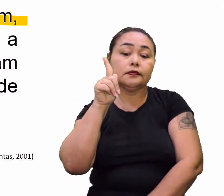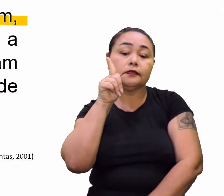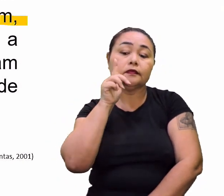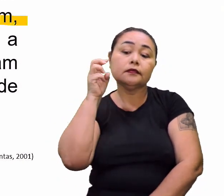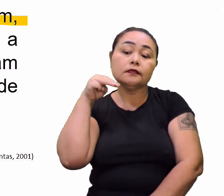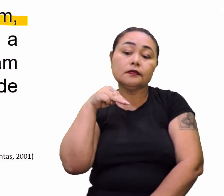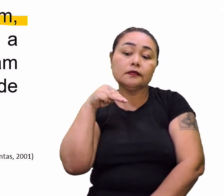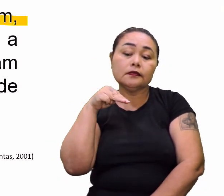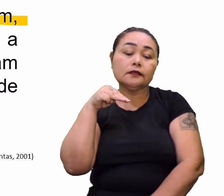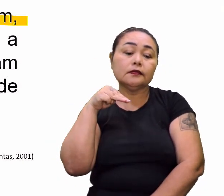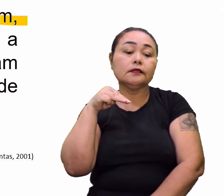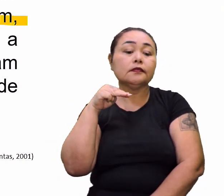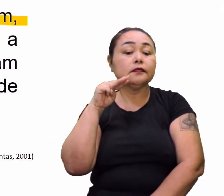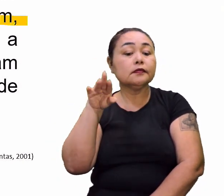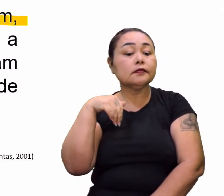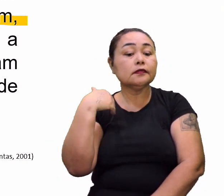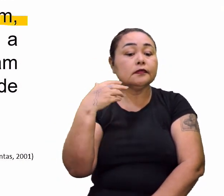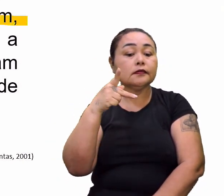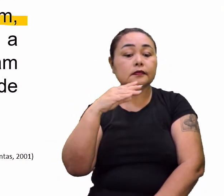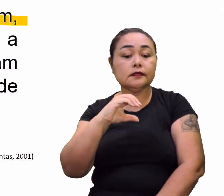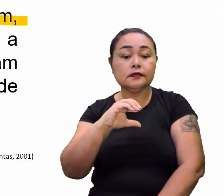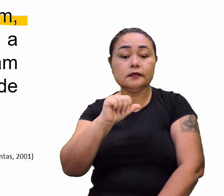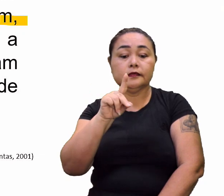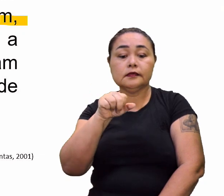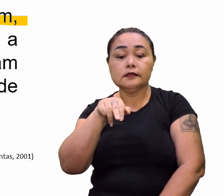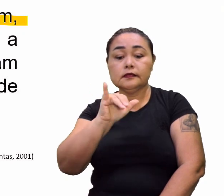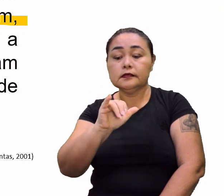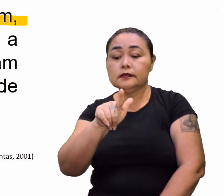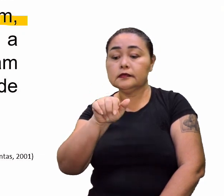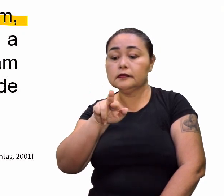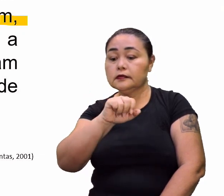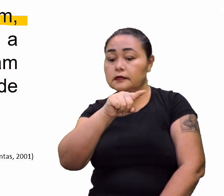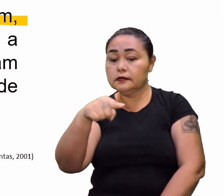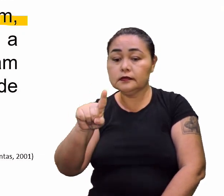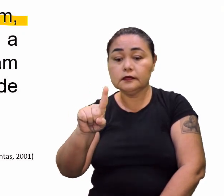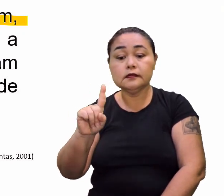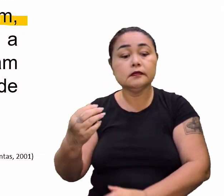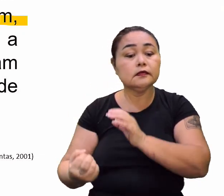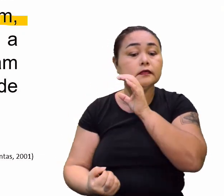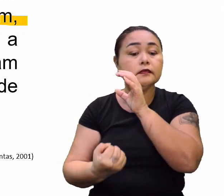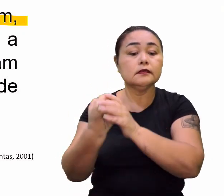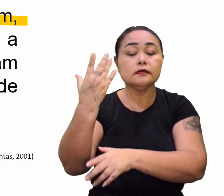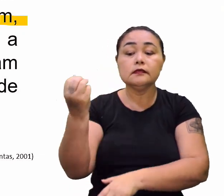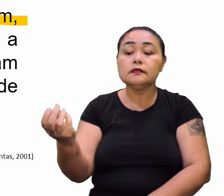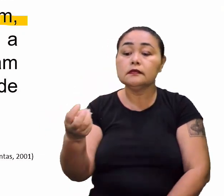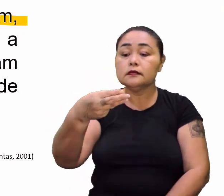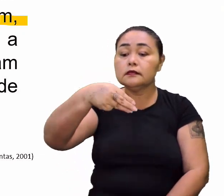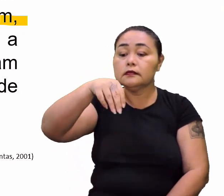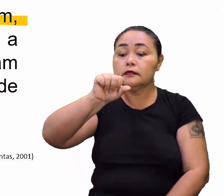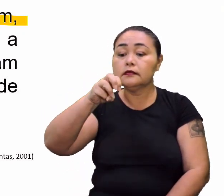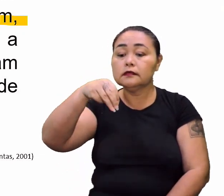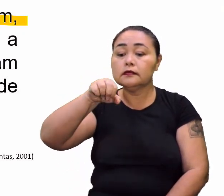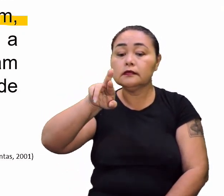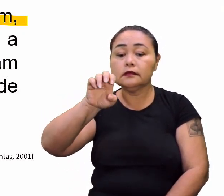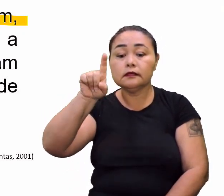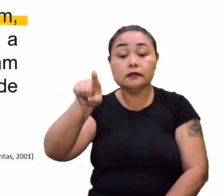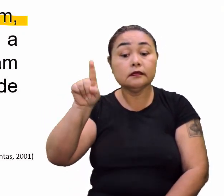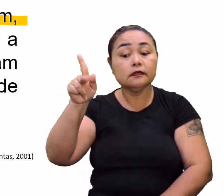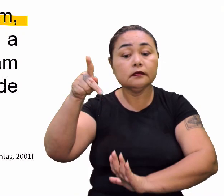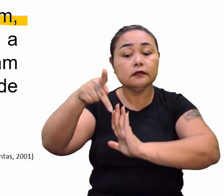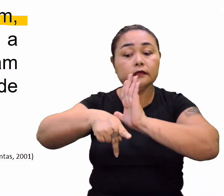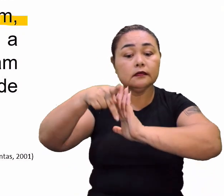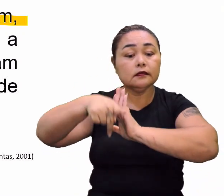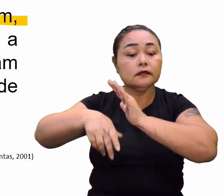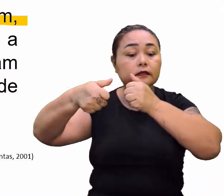na região de Guajará-Mirim, denominado PIC Sidney Girão, onde surgiu a cidade de Nova Mamoré. E nesse projeto